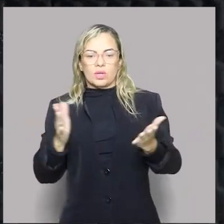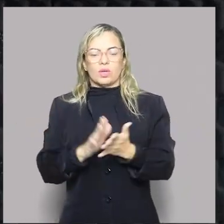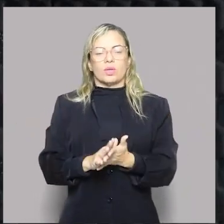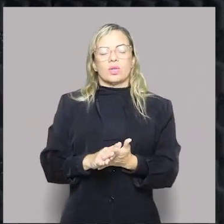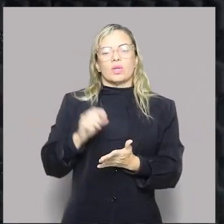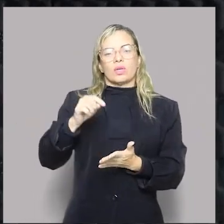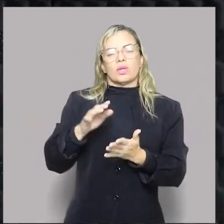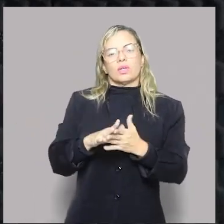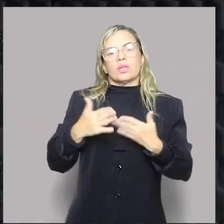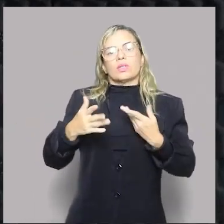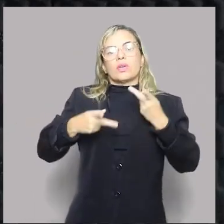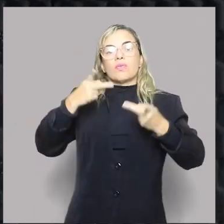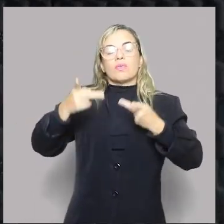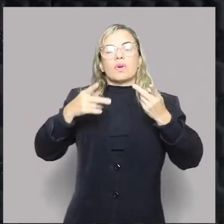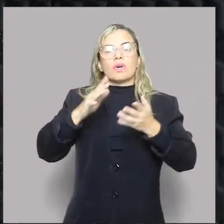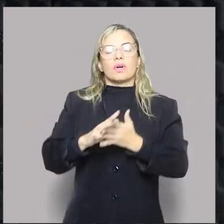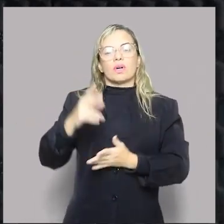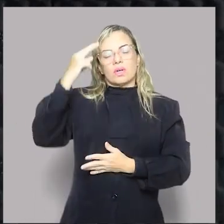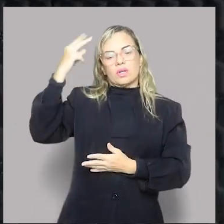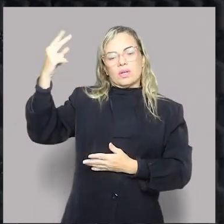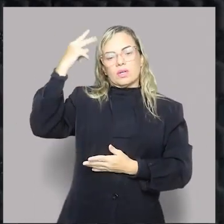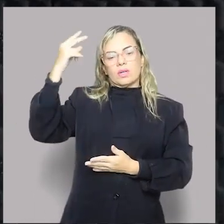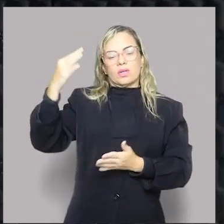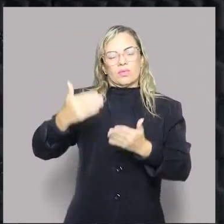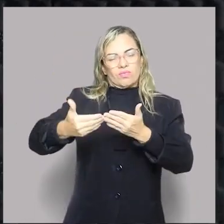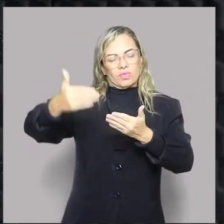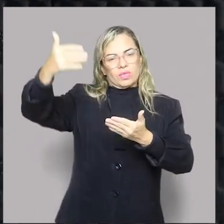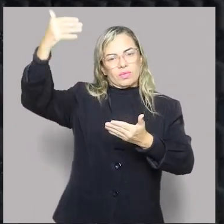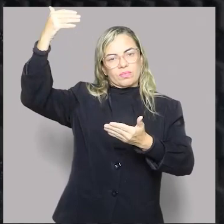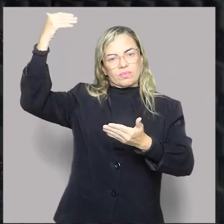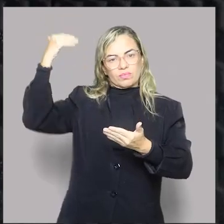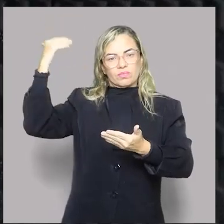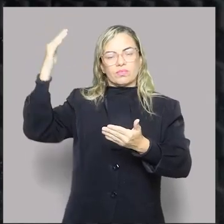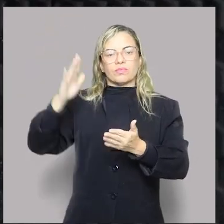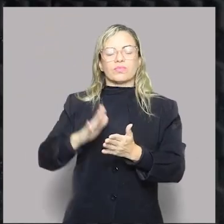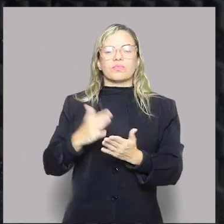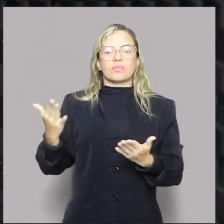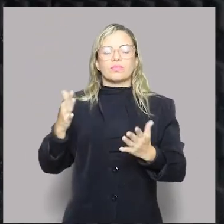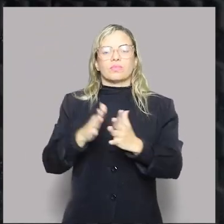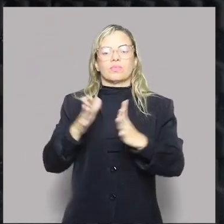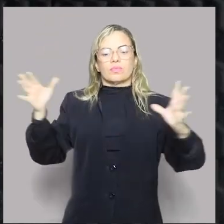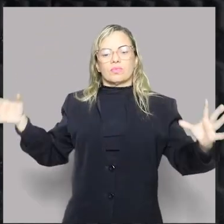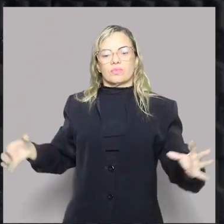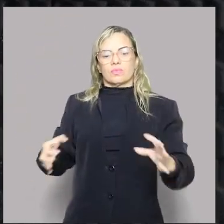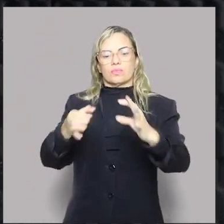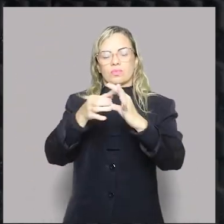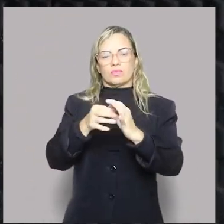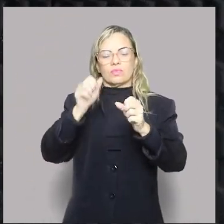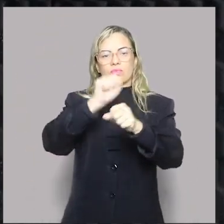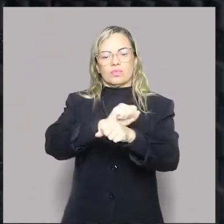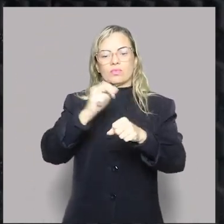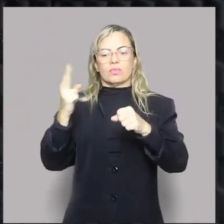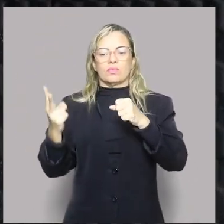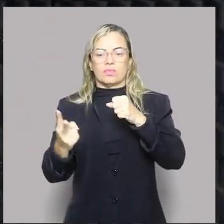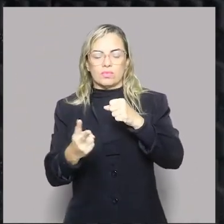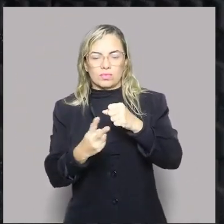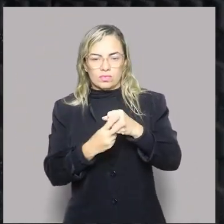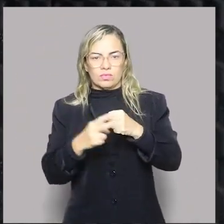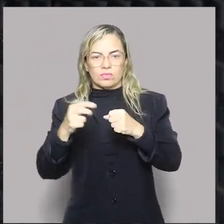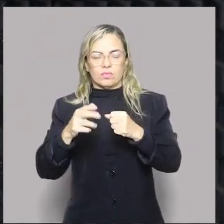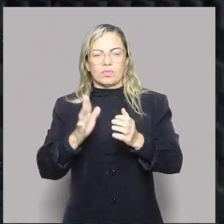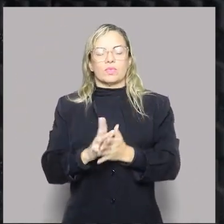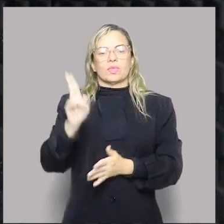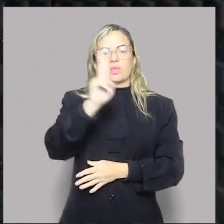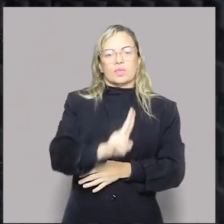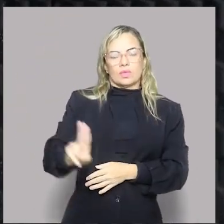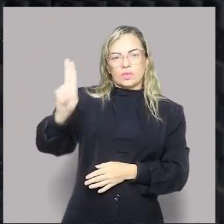Olha um exemplo de como eu posso colocar uma referência histórica aqui para fazer valer o meu argumento. Por quê?